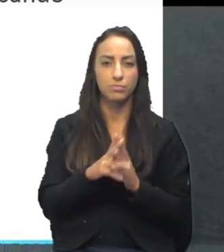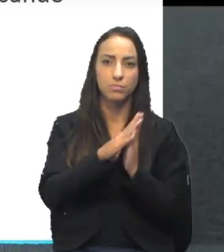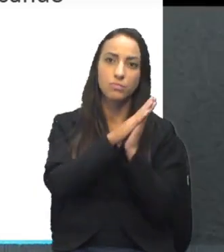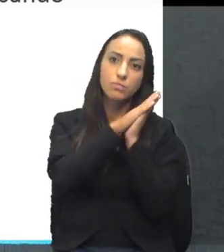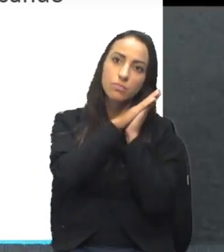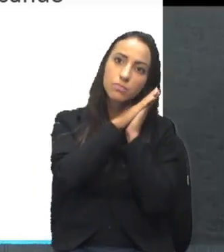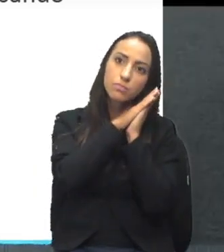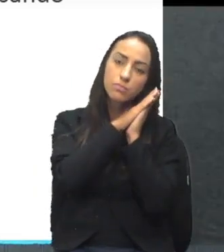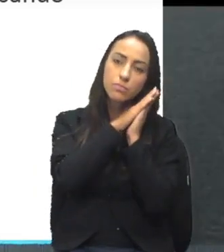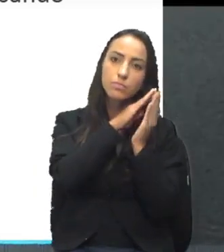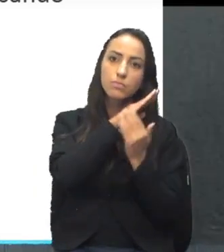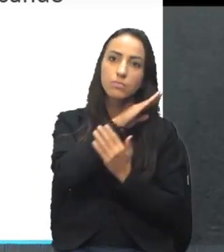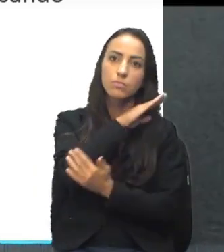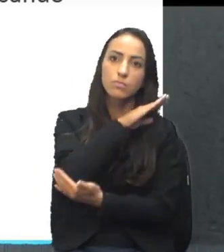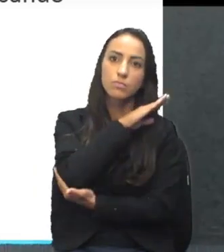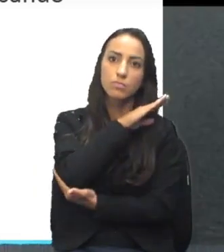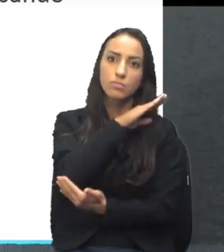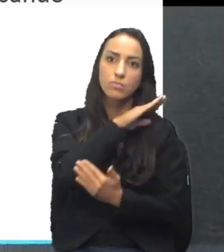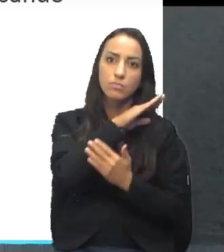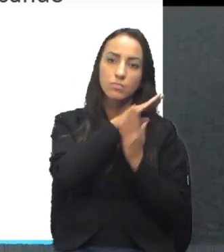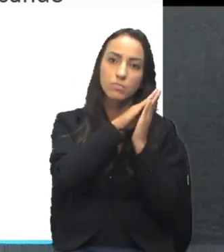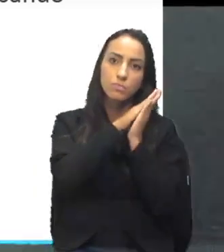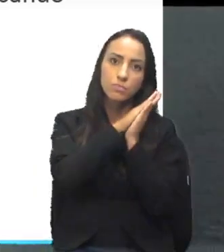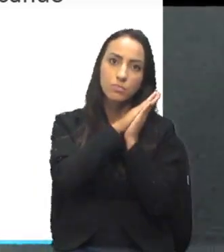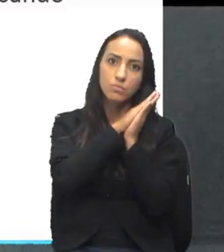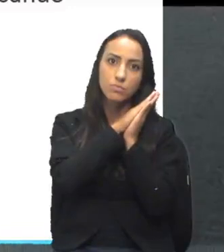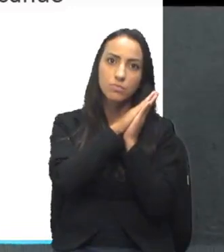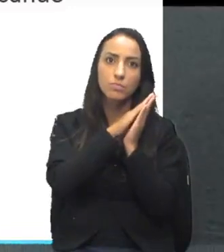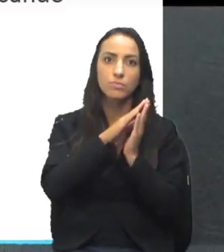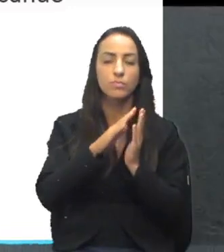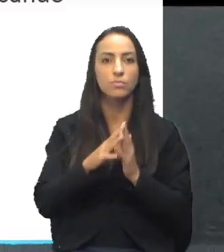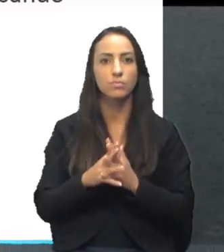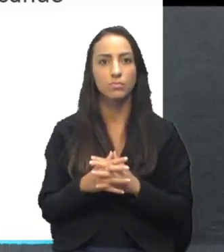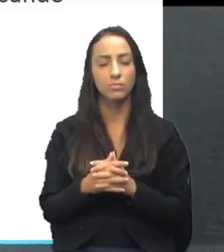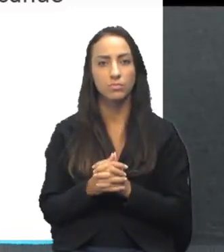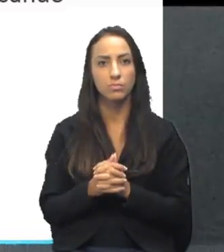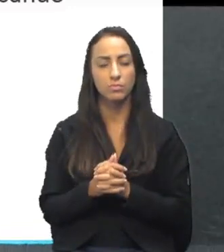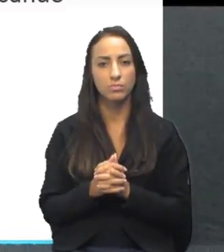se repousa sobre a face lateral da coxa. Tá?